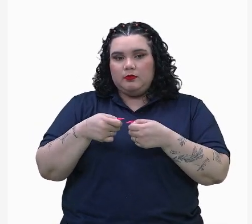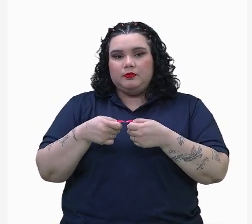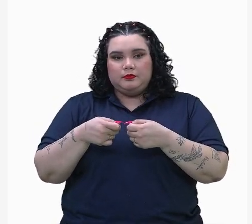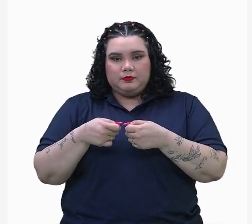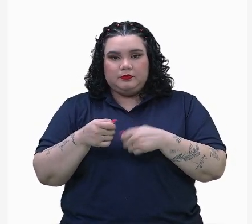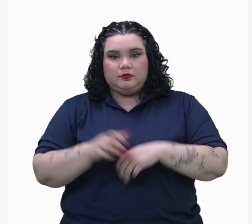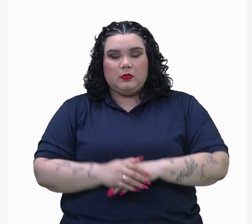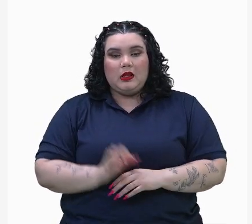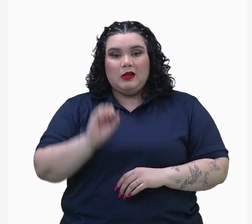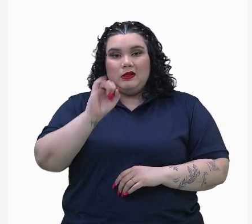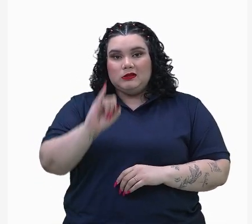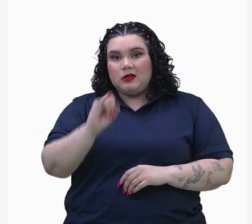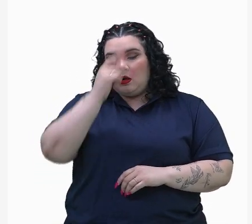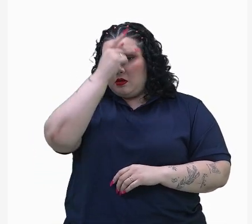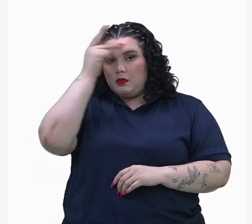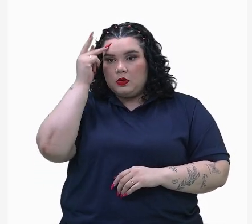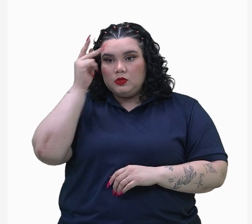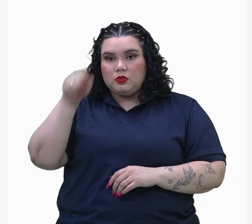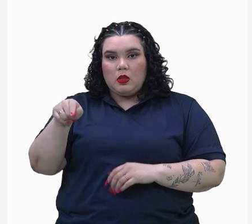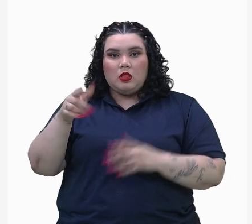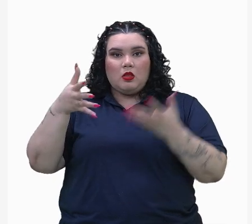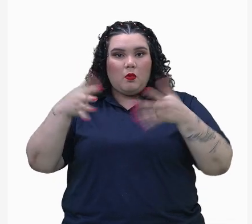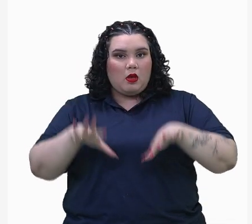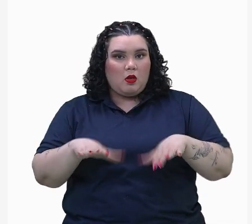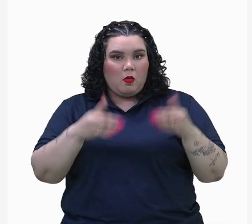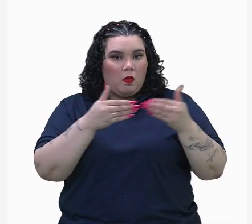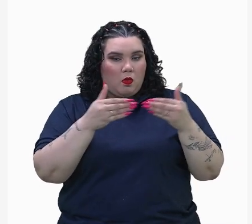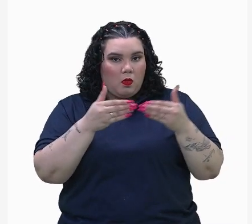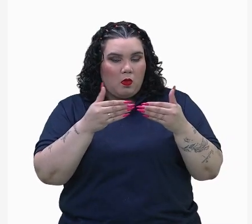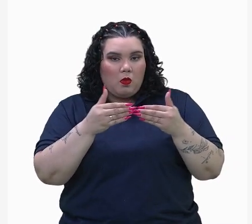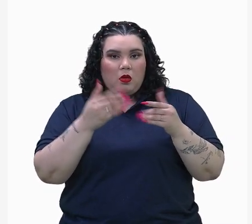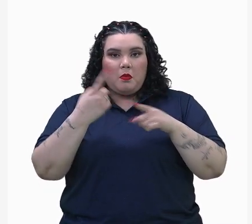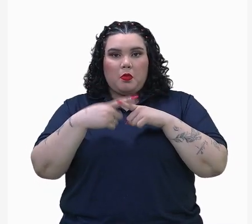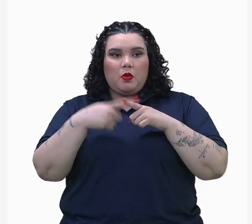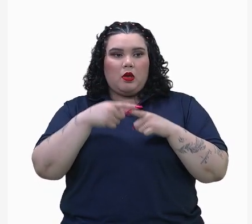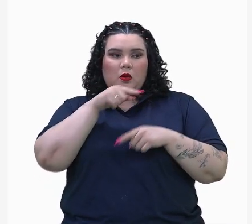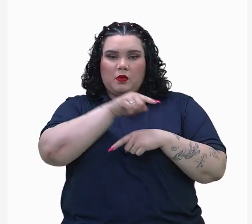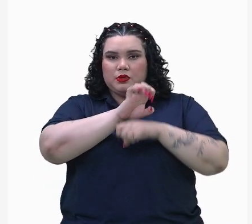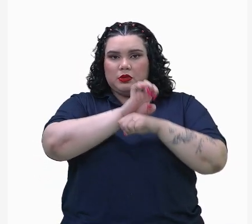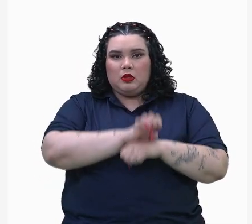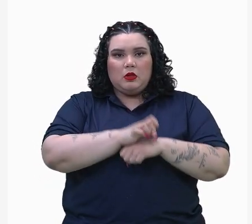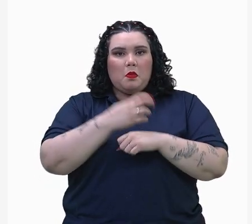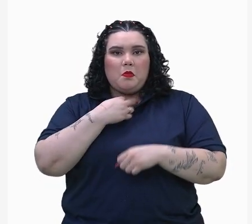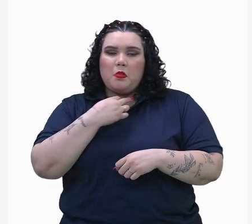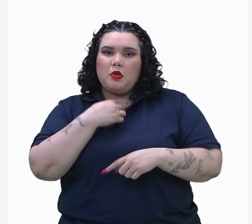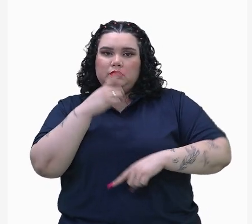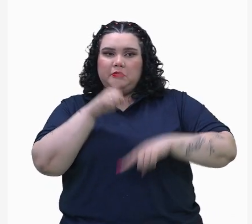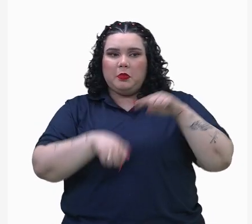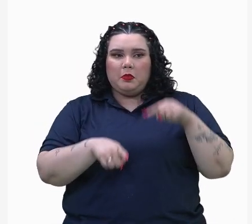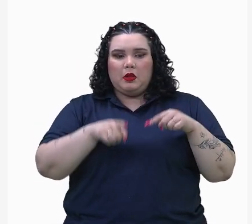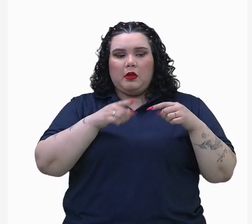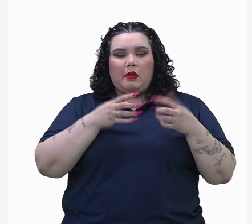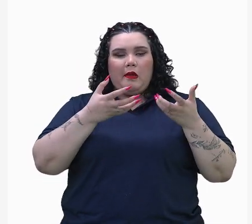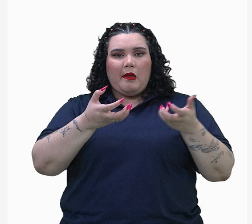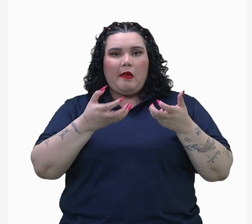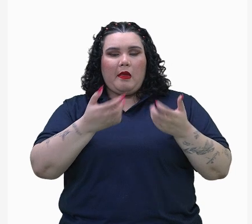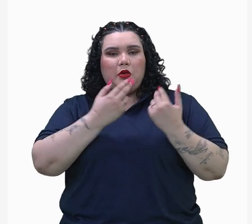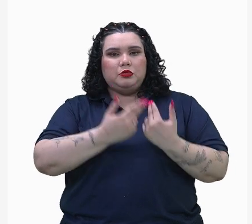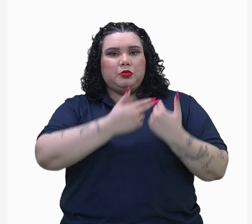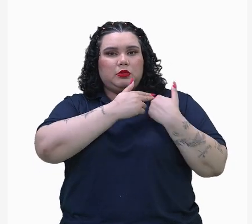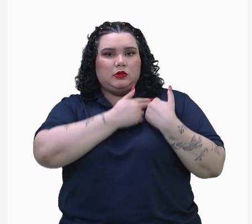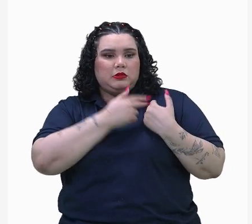como liberalismo econômico, que dizia que o Estado não devia se meter na economia, que a própria economia se